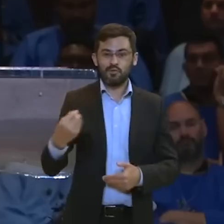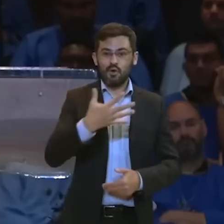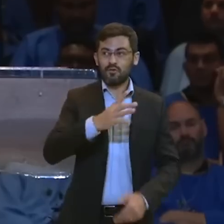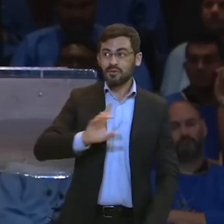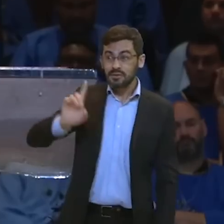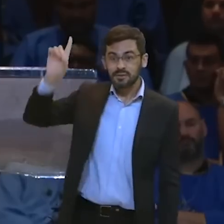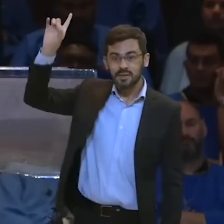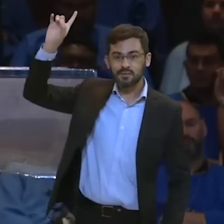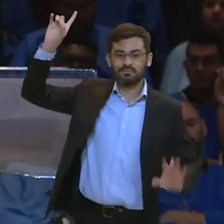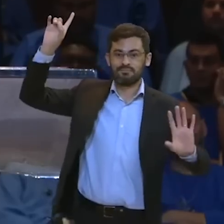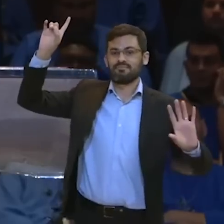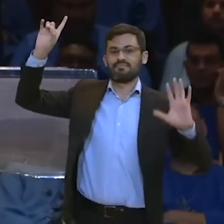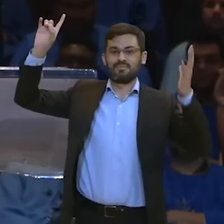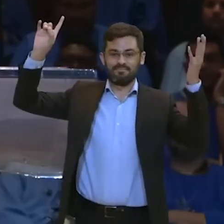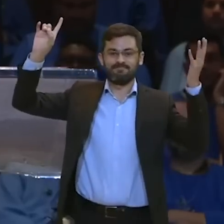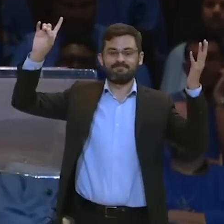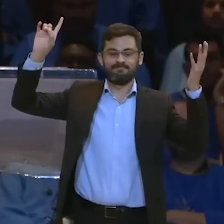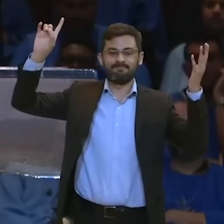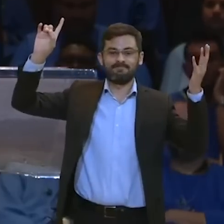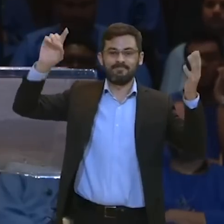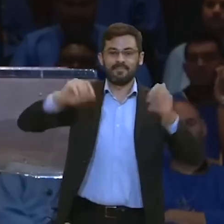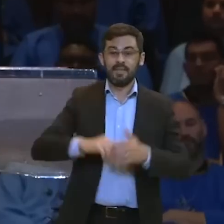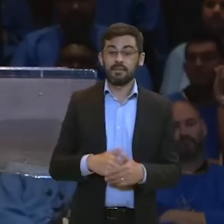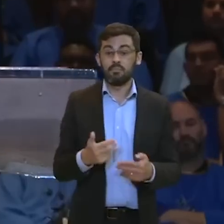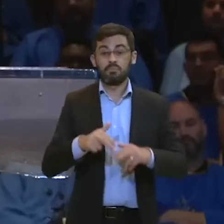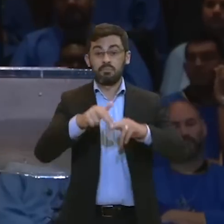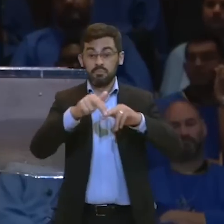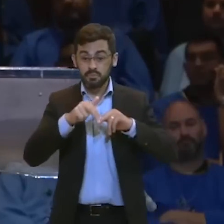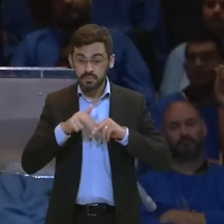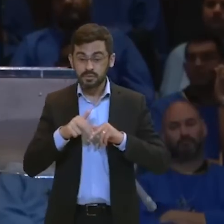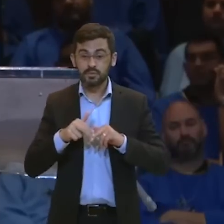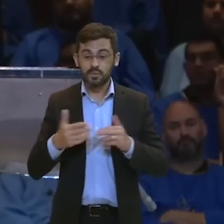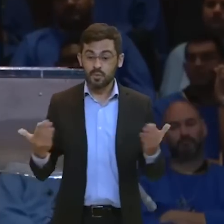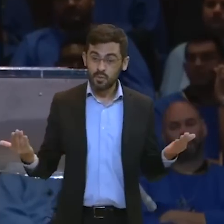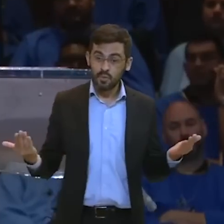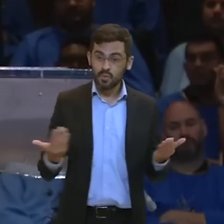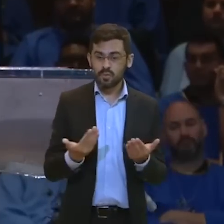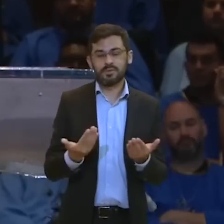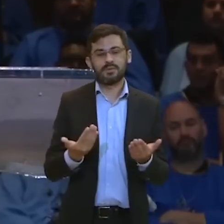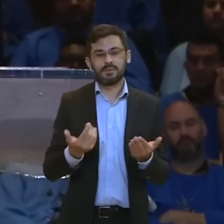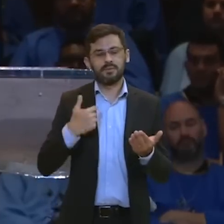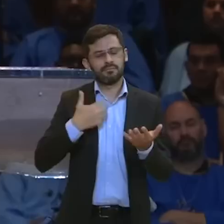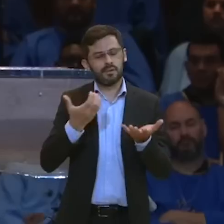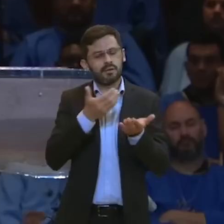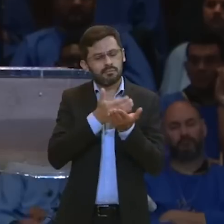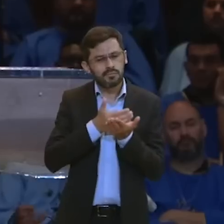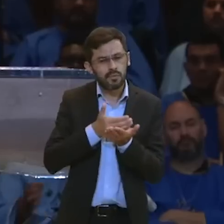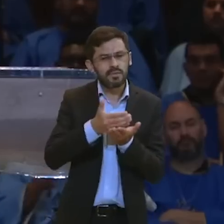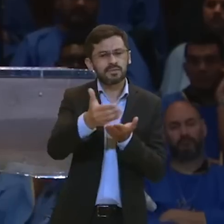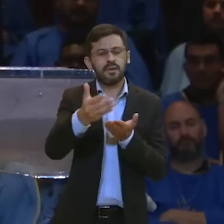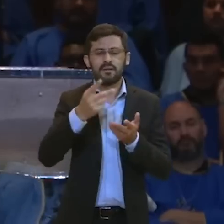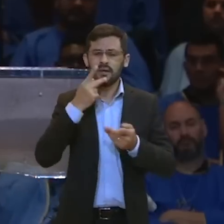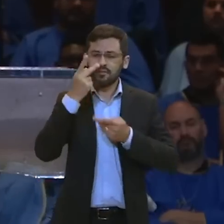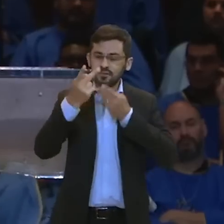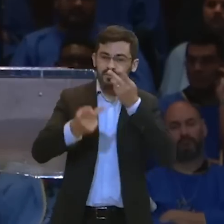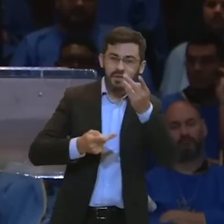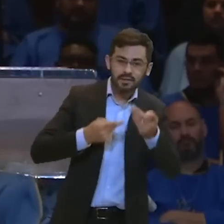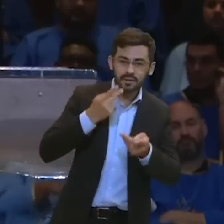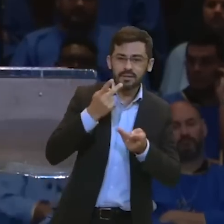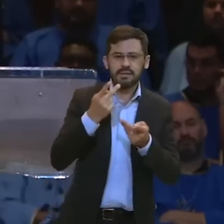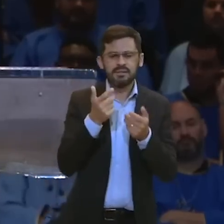Deus acontece. Por isso, hoje eu desejo começar a falar de alguns